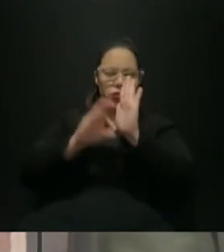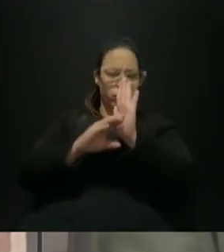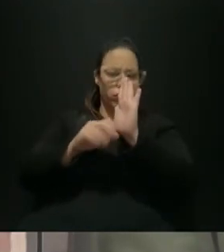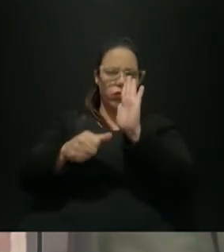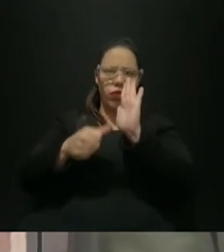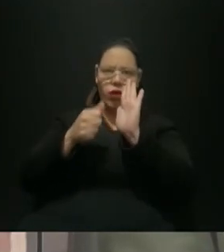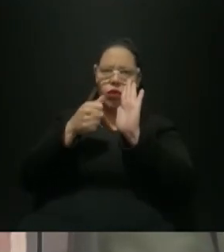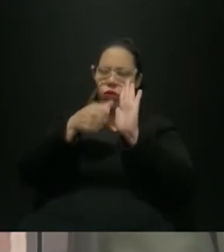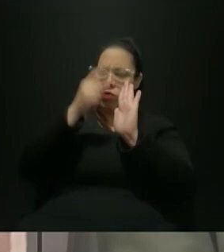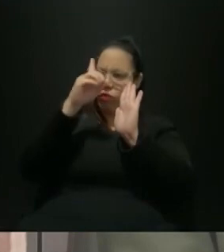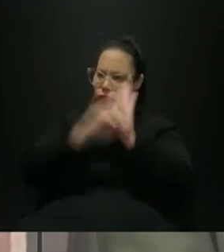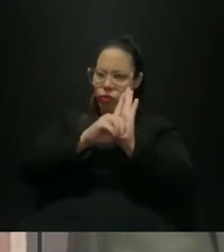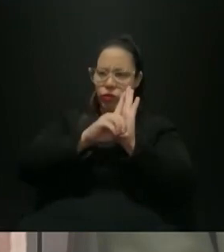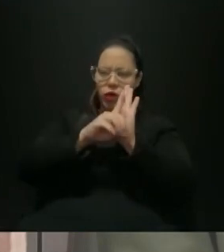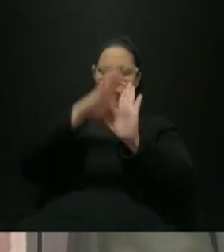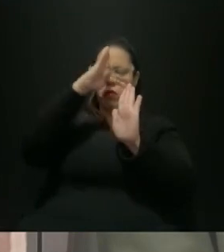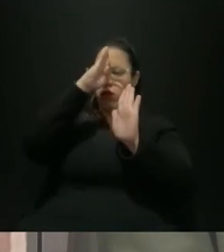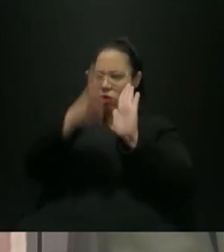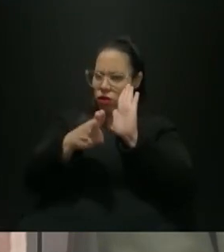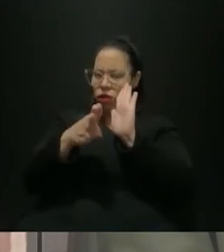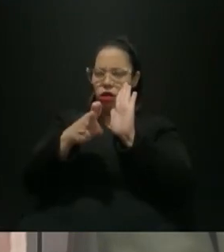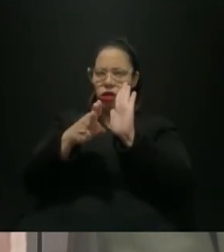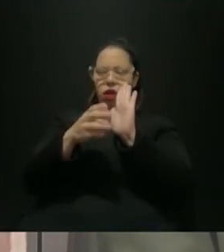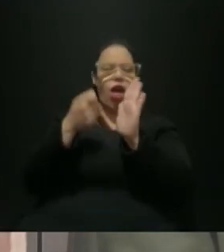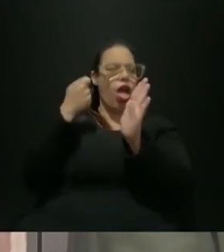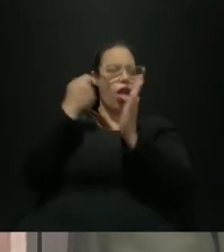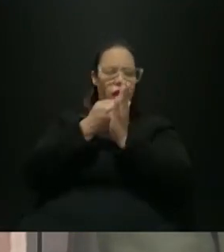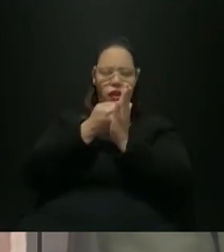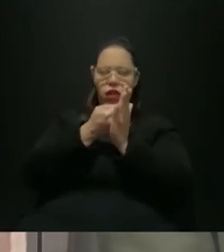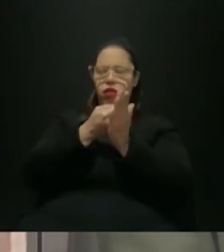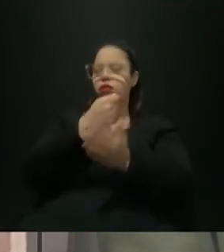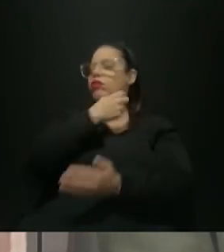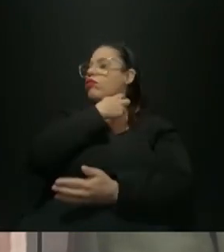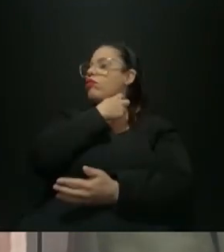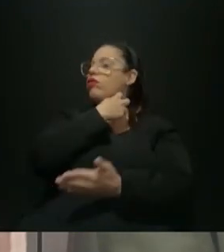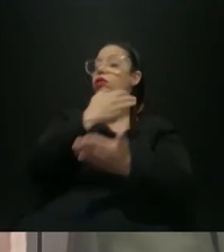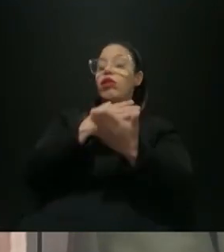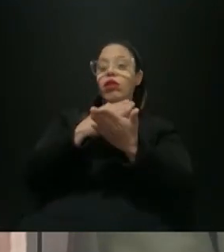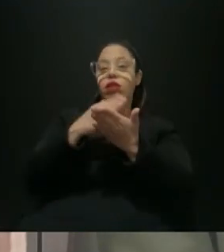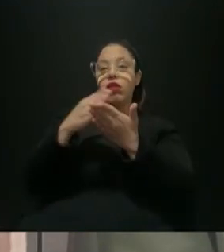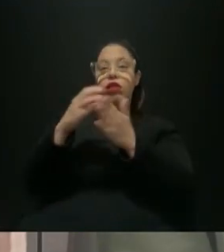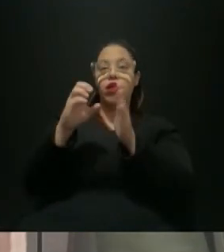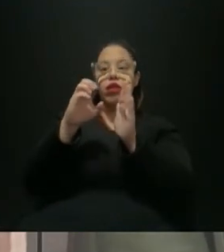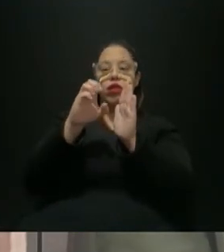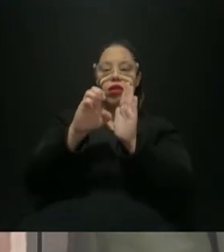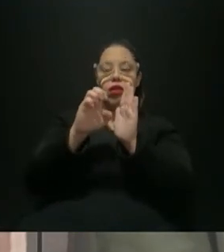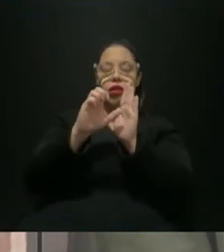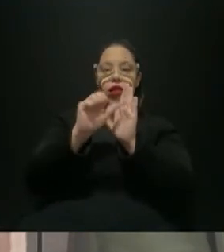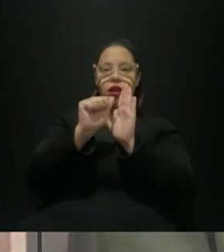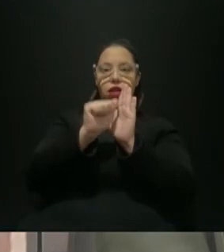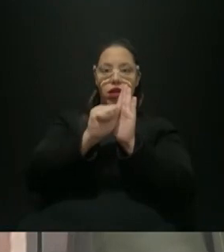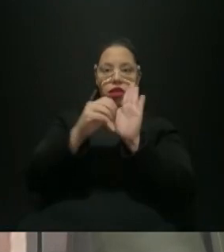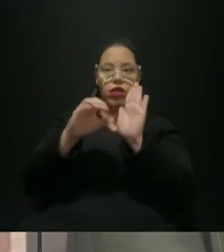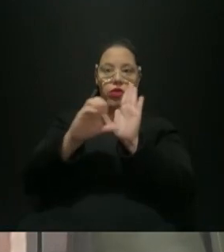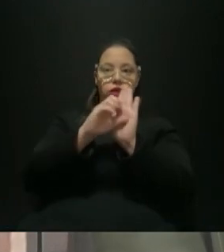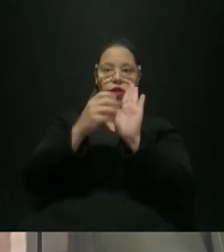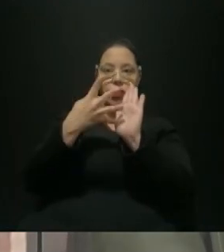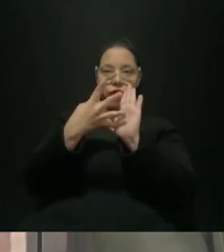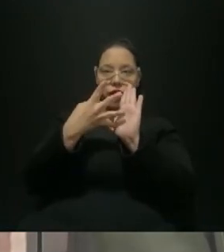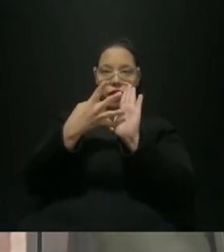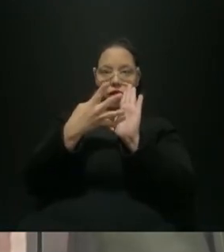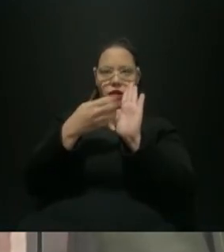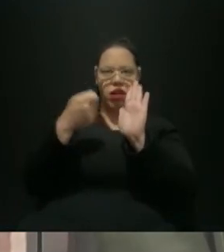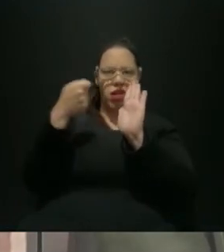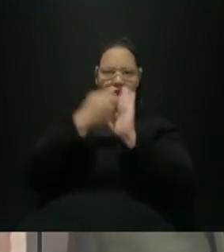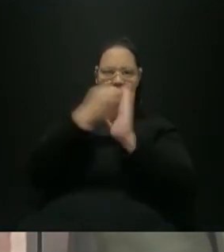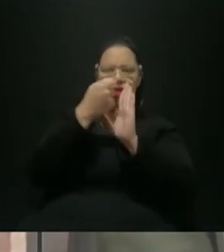como prioritário e absoluto. E a partir daí a gente tem o ECA, no artigo 4º, que reforça isso. E aí as pessoas perguntam, mas